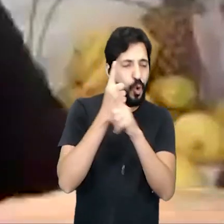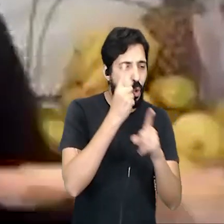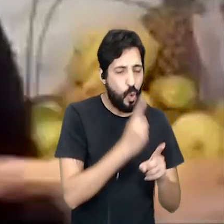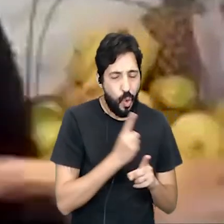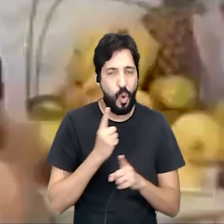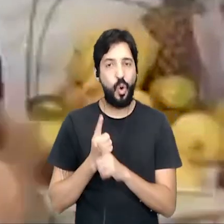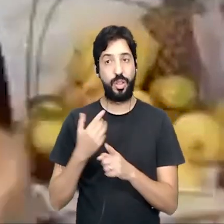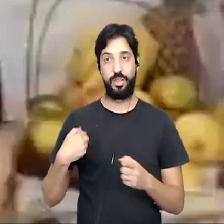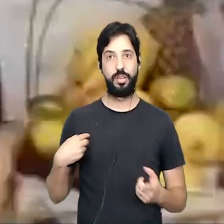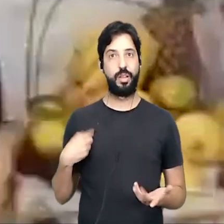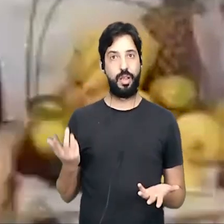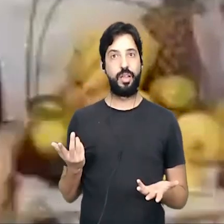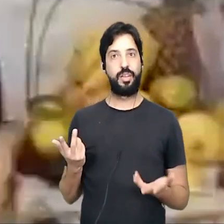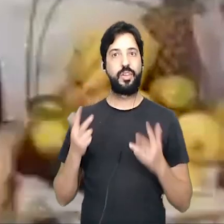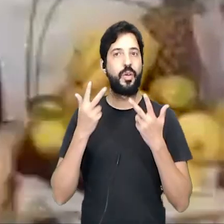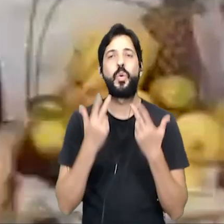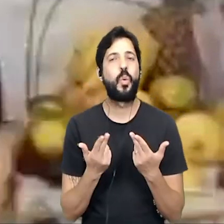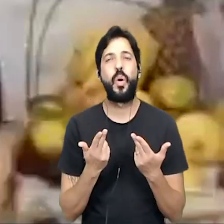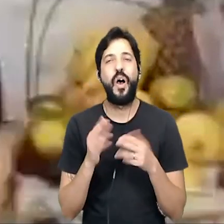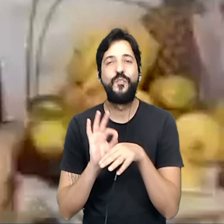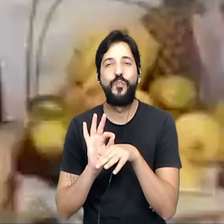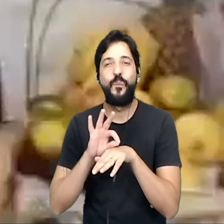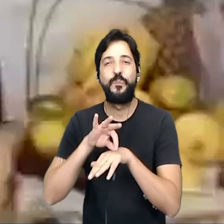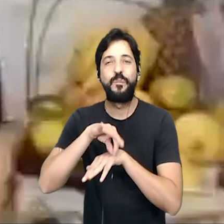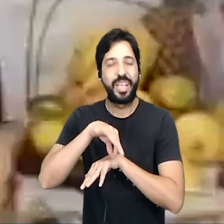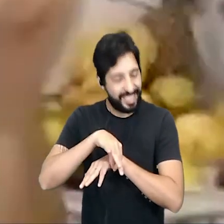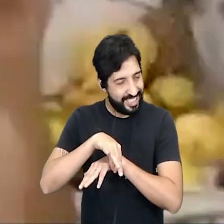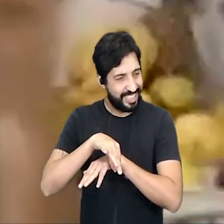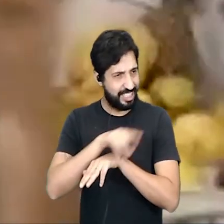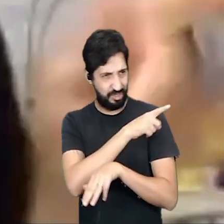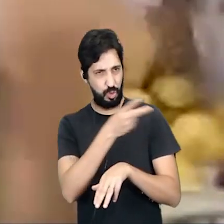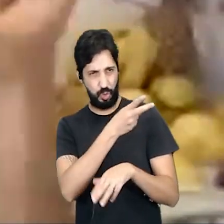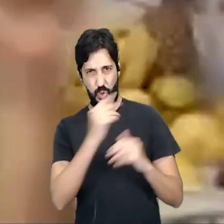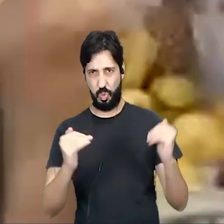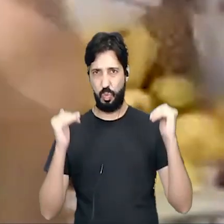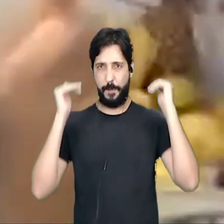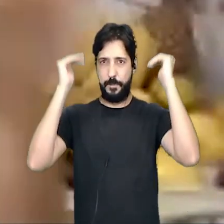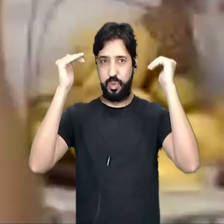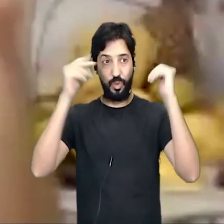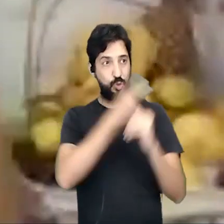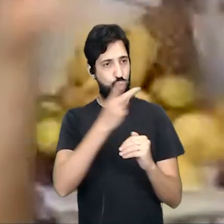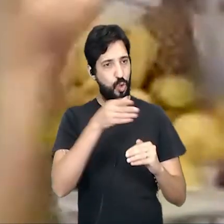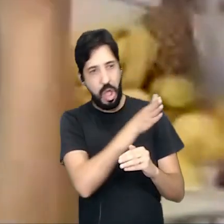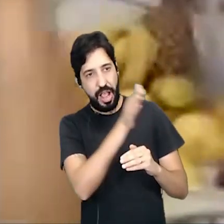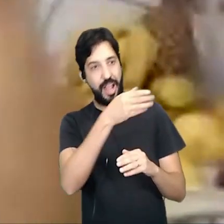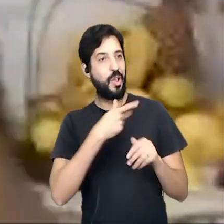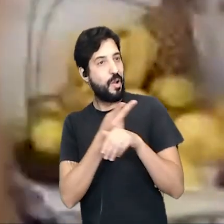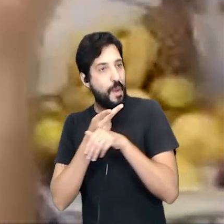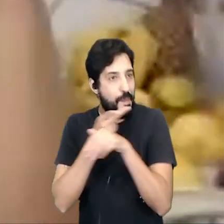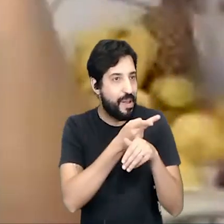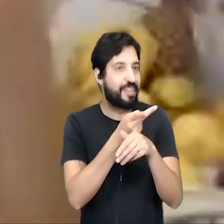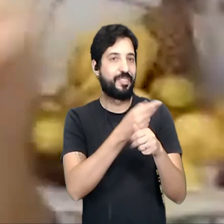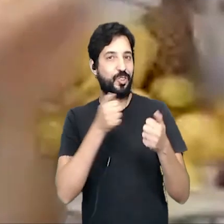nesses vários encontros, e eu ali como formiguinha atrás dos grandes chefes, né, indo onde eles indo,